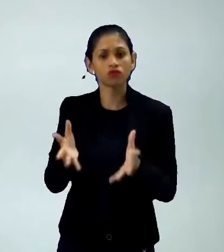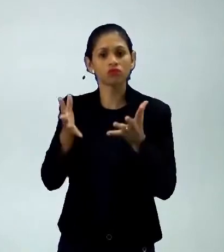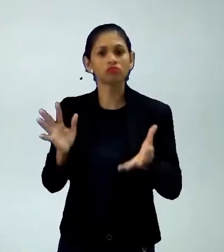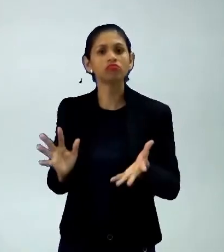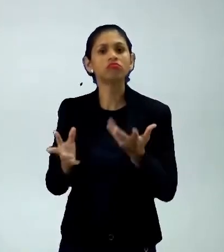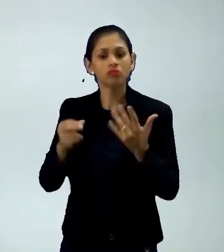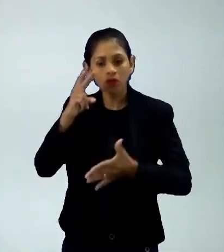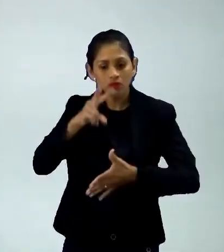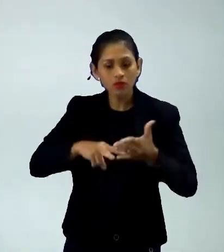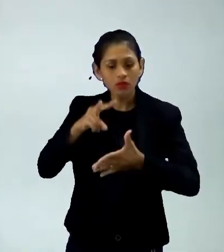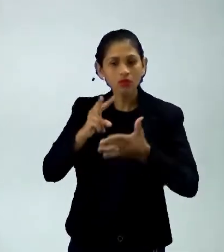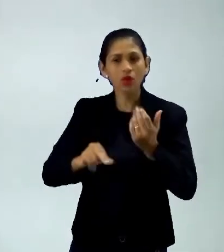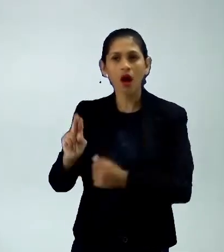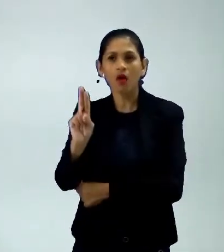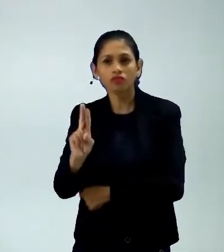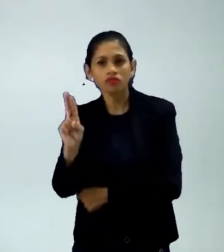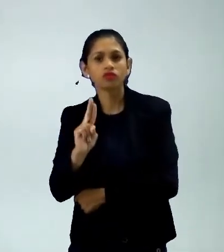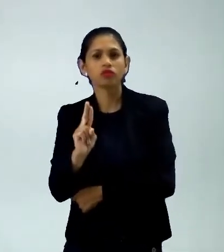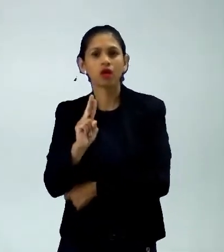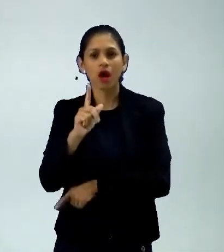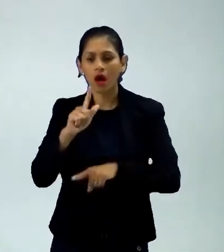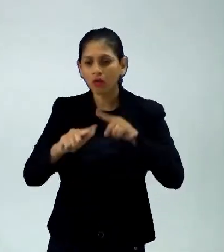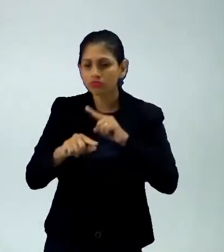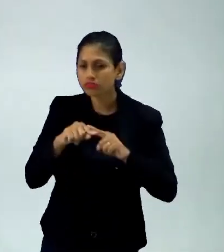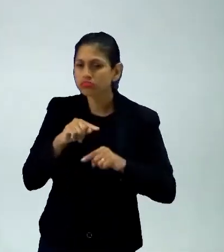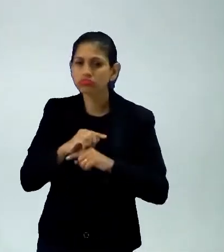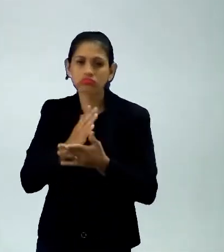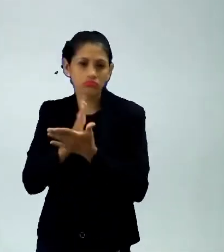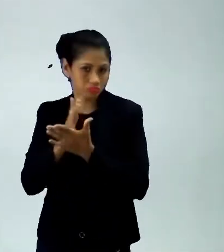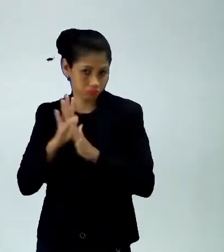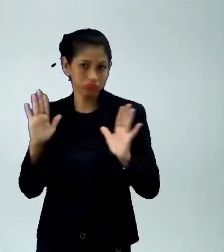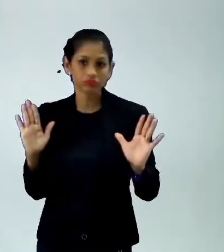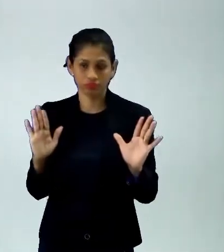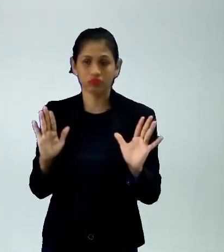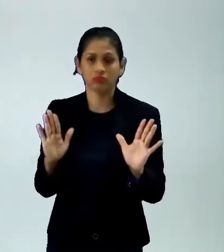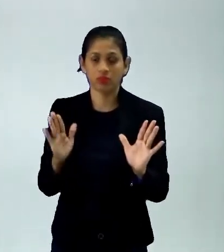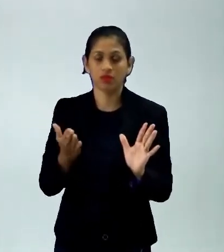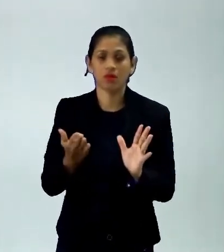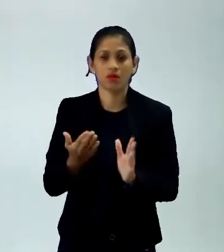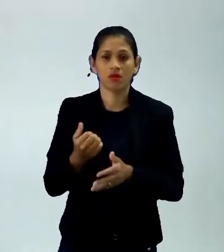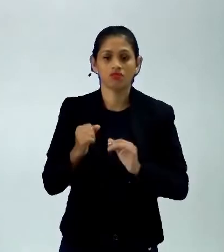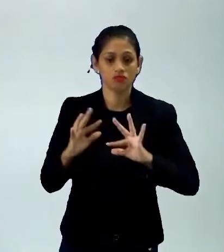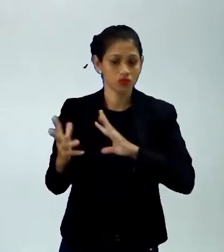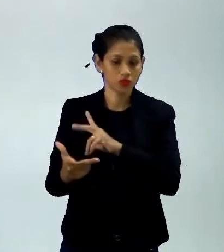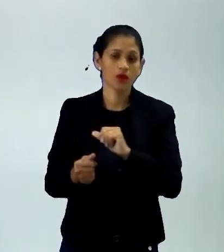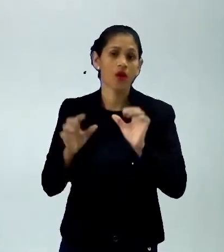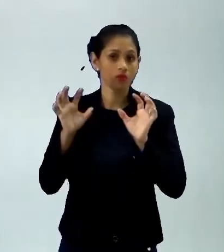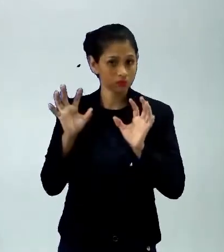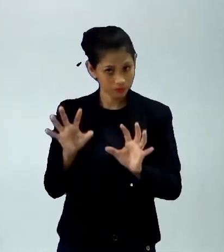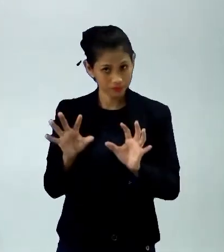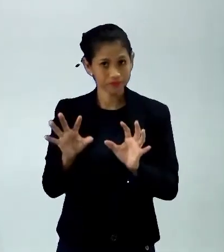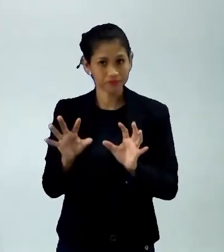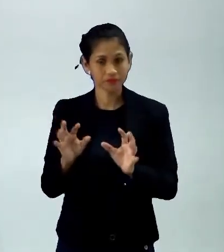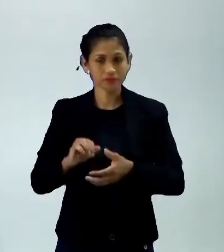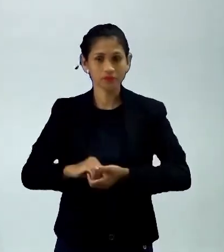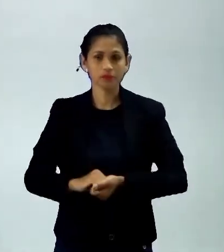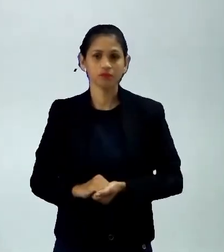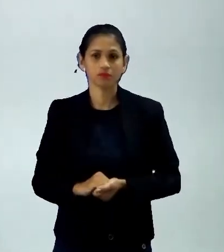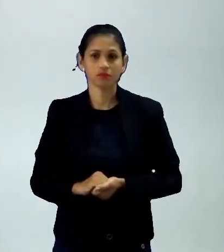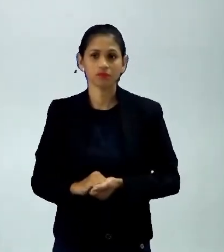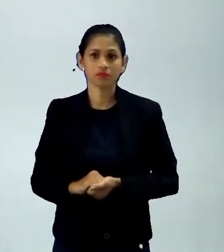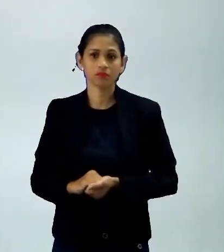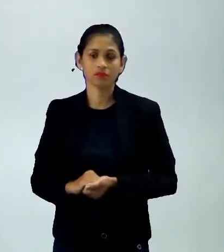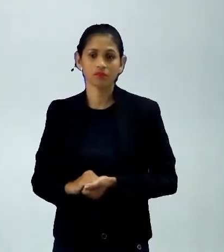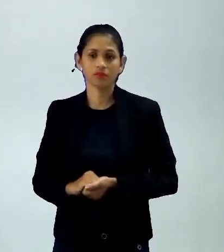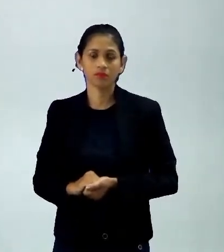uma reflexão, a se conscientizar sobre algo. No sentido geral, o texto publicitário tem o objetivo de